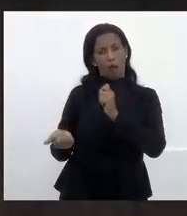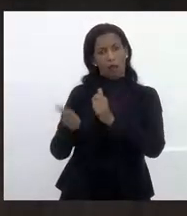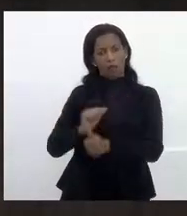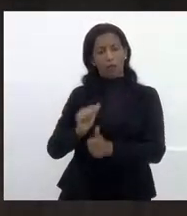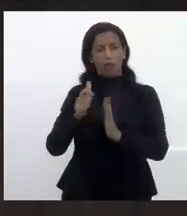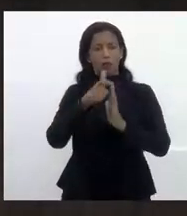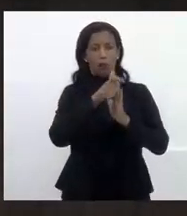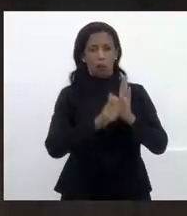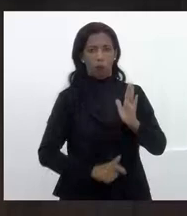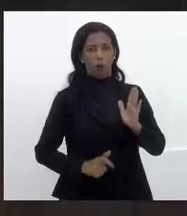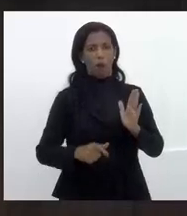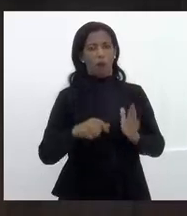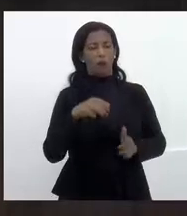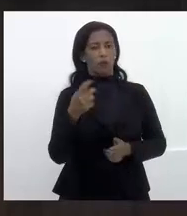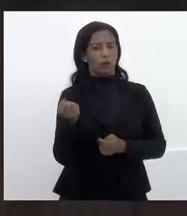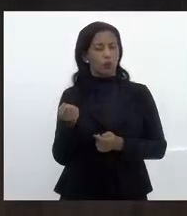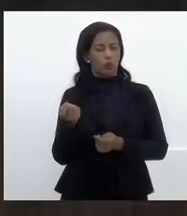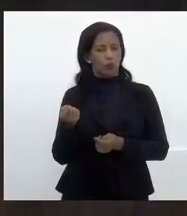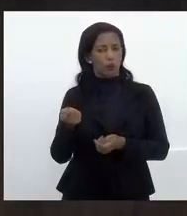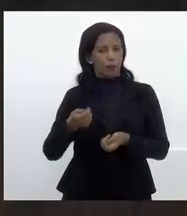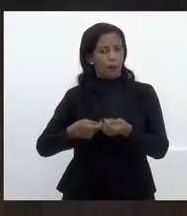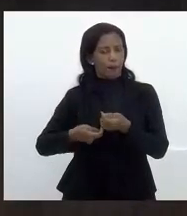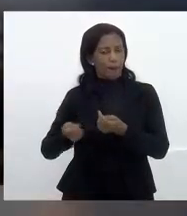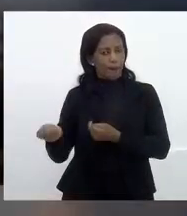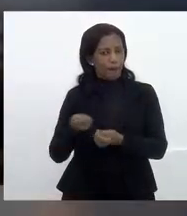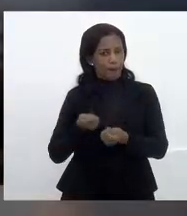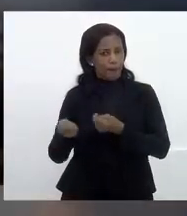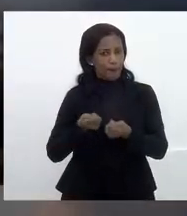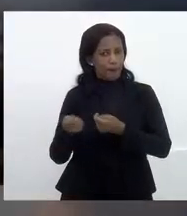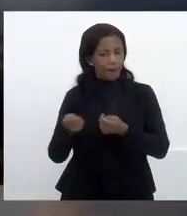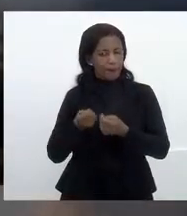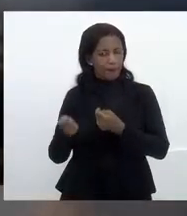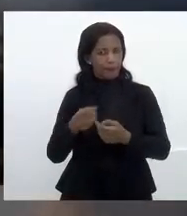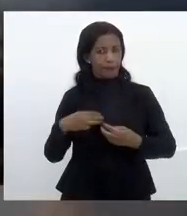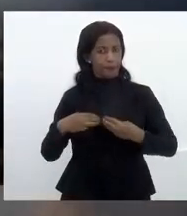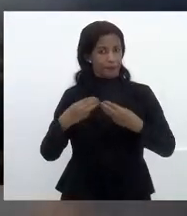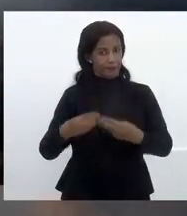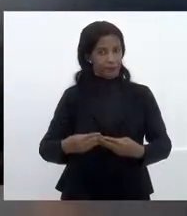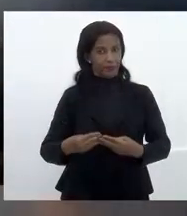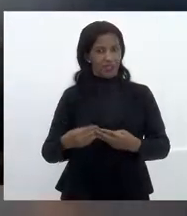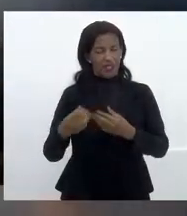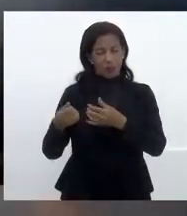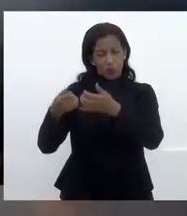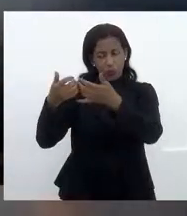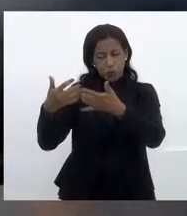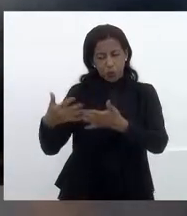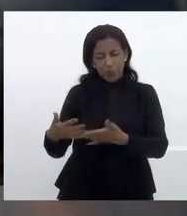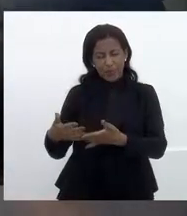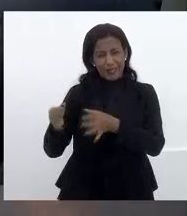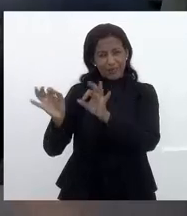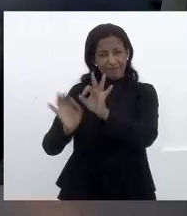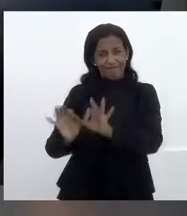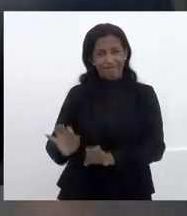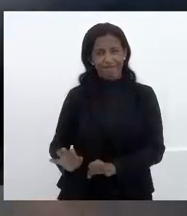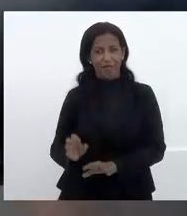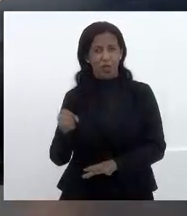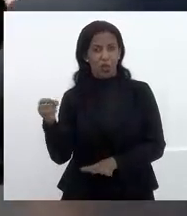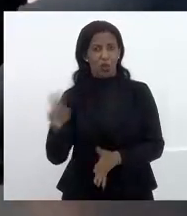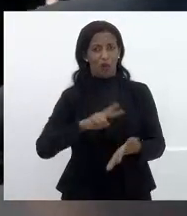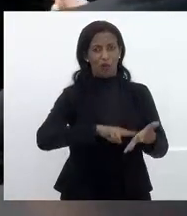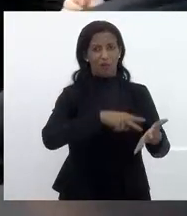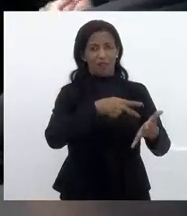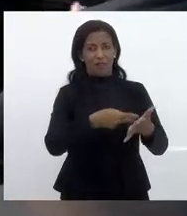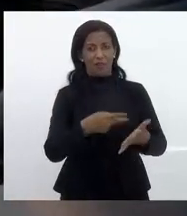adaptar o calendário do Ministério da economia mas assistam temas complexos cheios de detalhes Podemos se ver uma nova